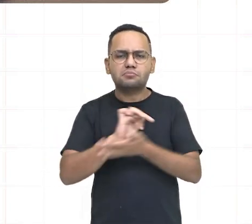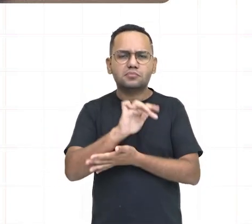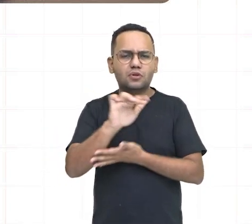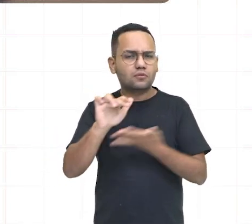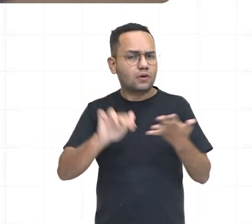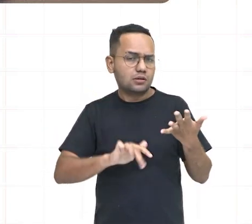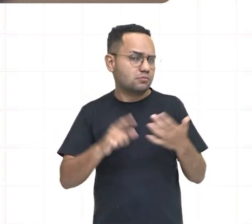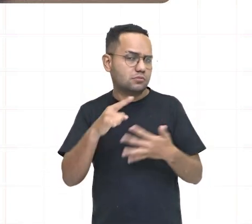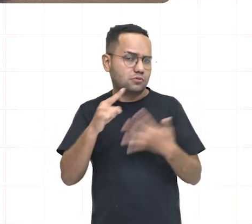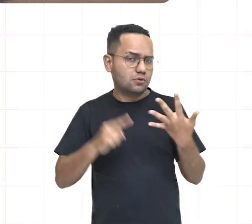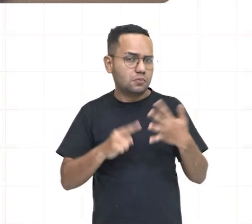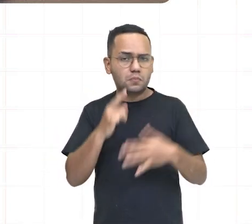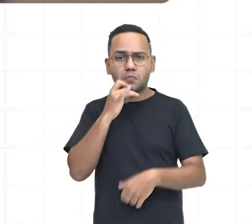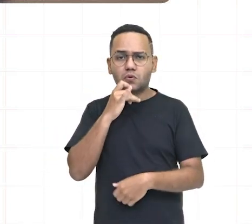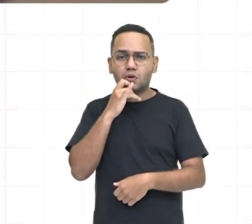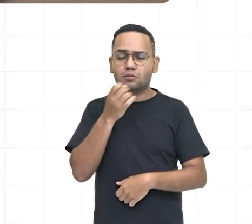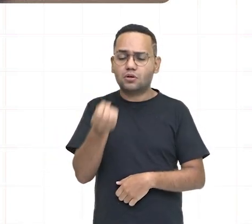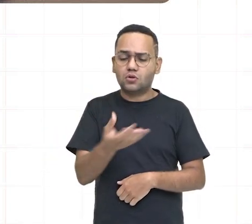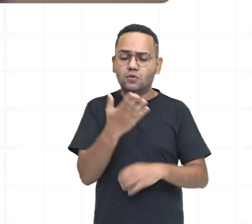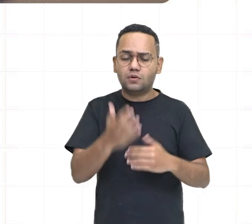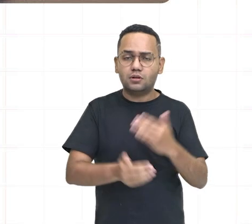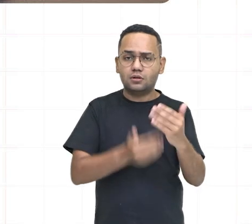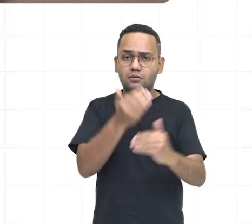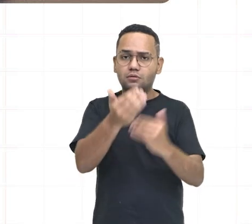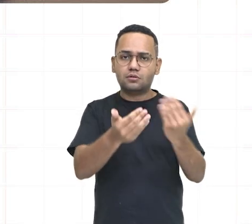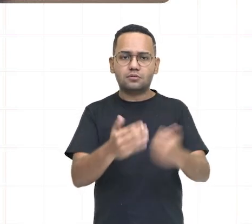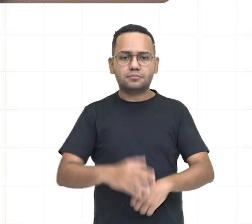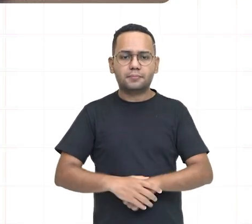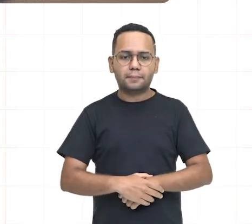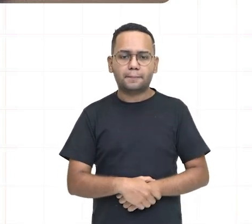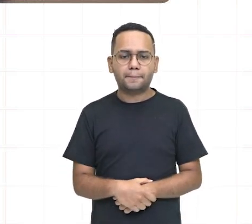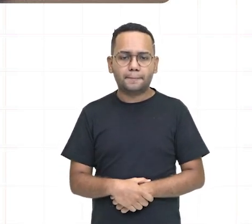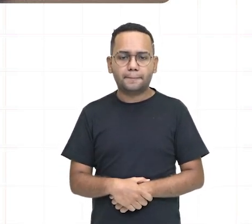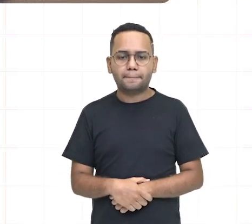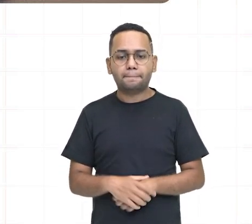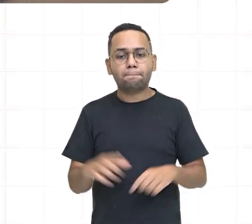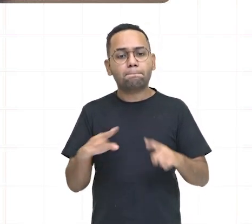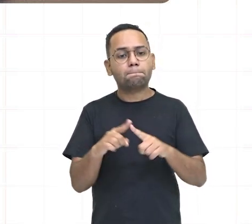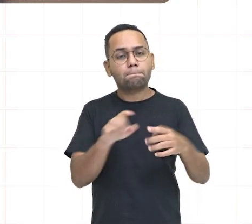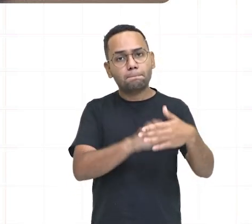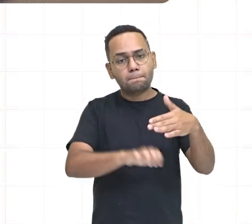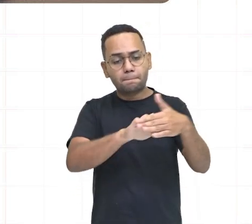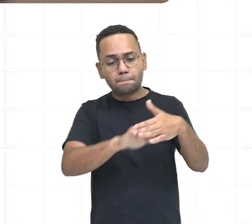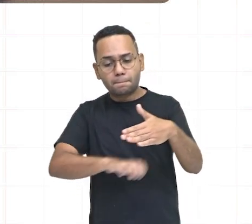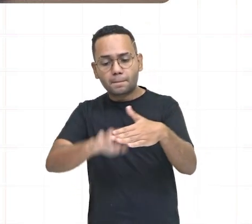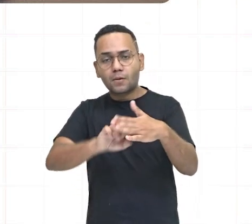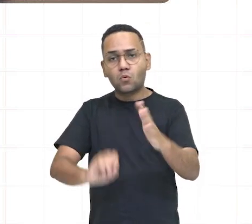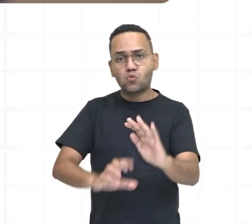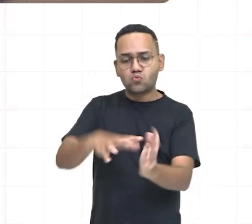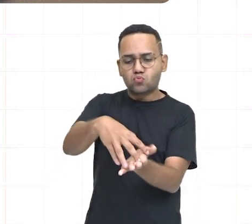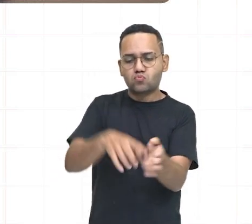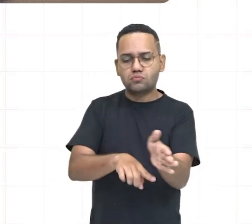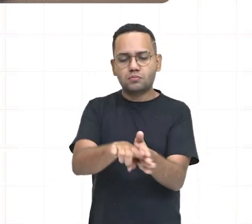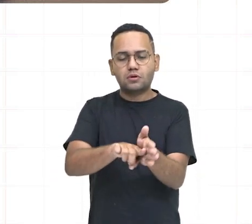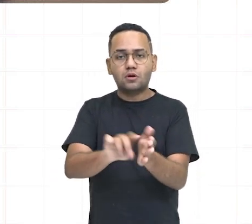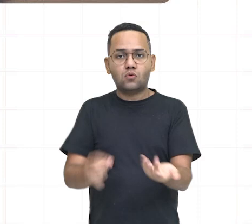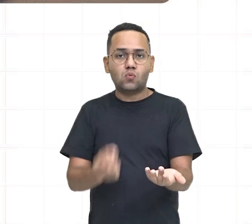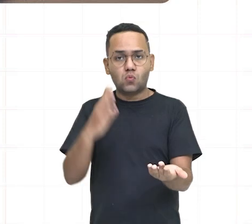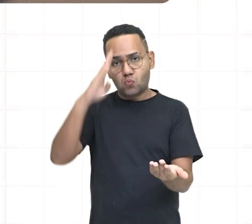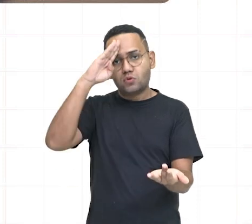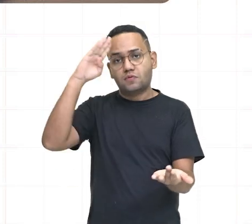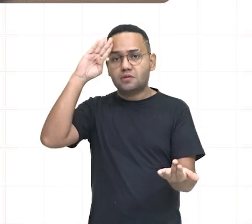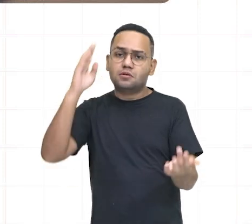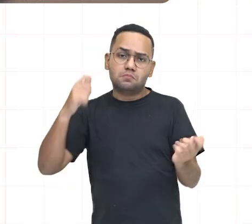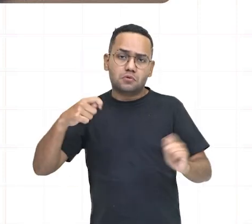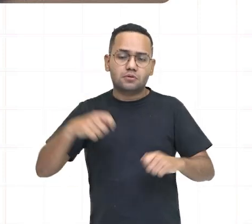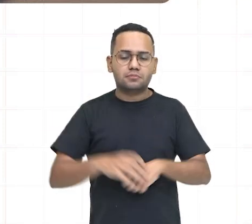ao desenvolvimento de novas tecnologias, tá? Então são empresas, centros de pesquisa e universidades, né? A gente